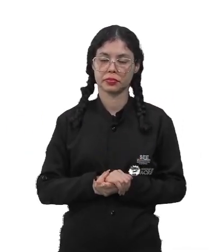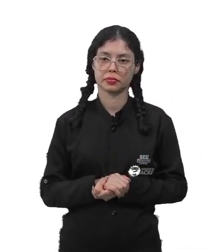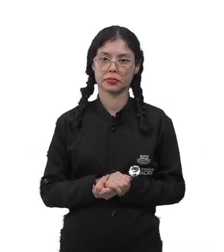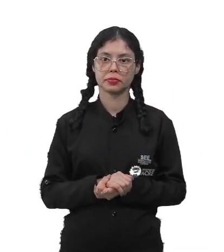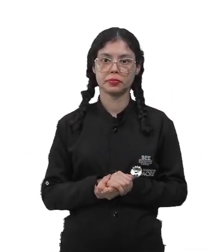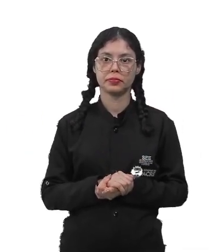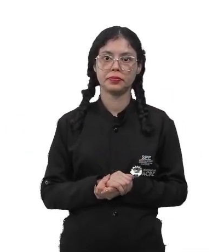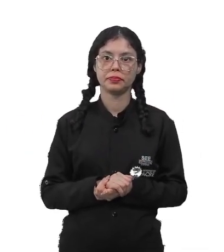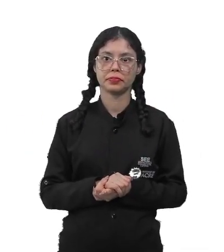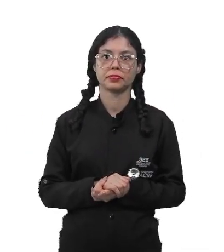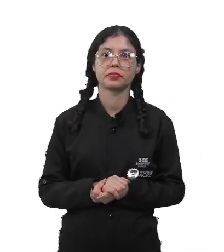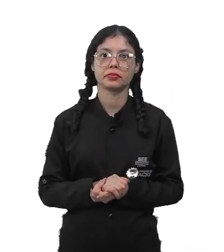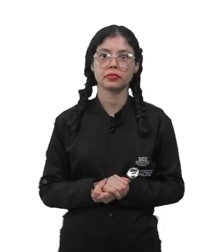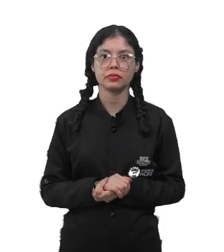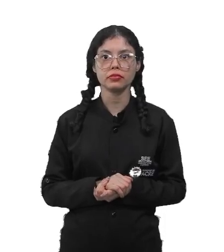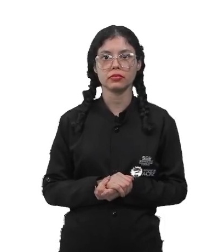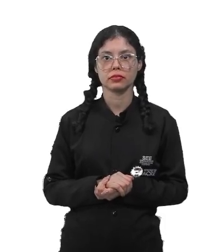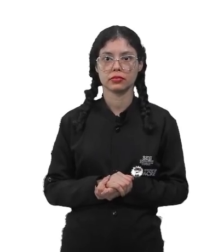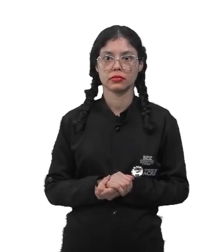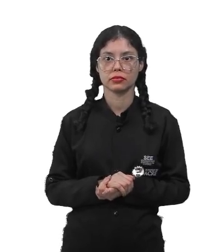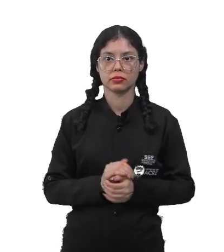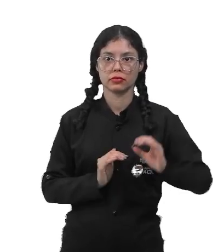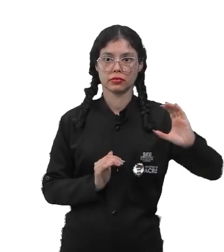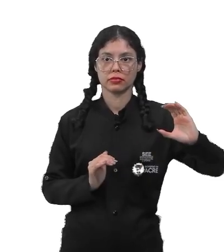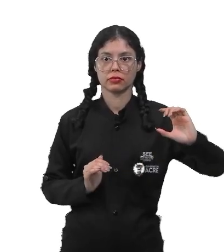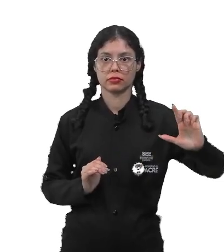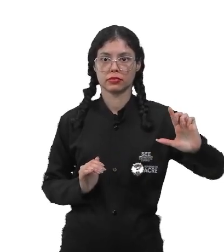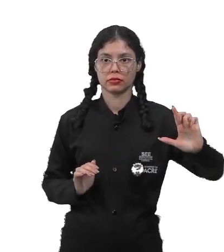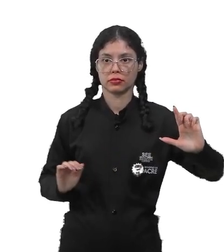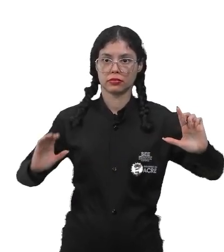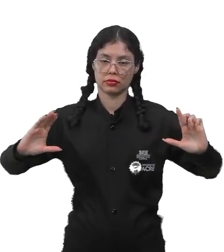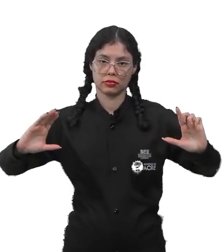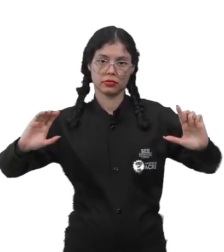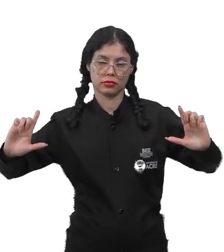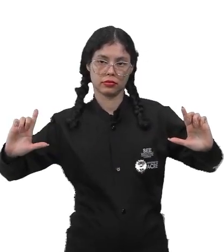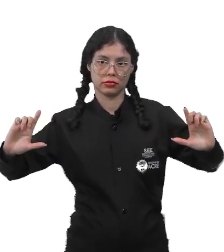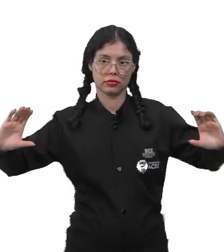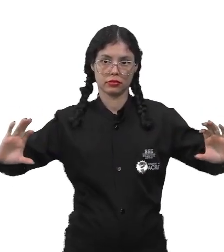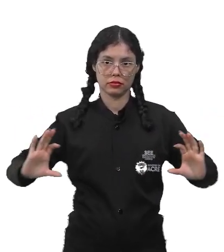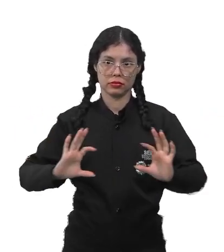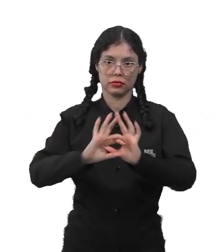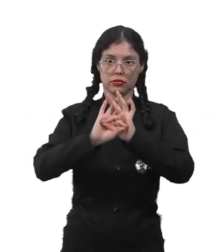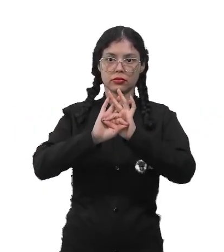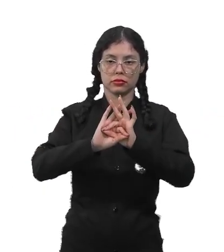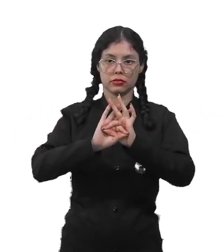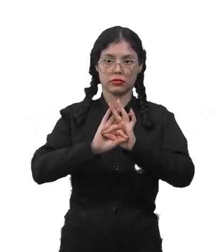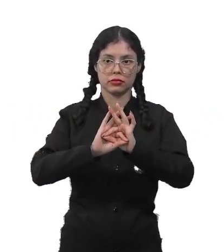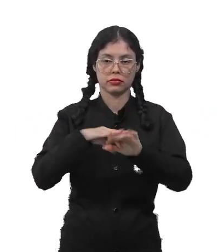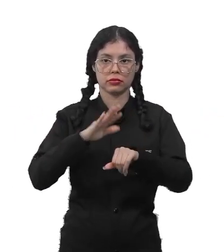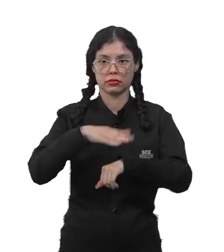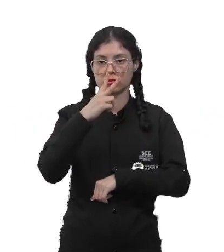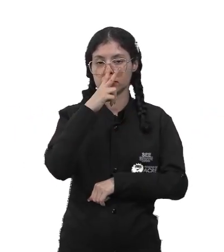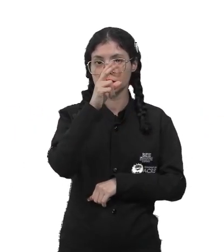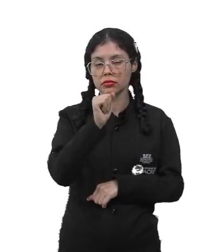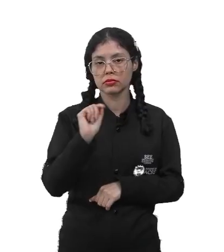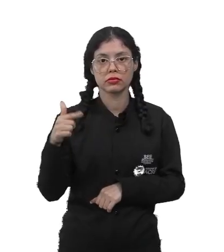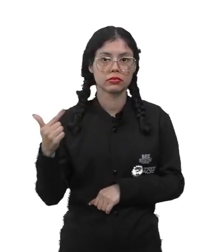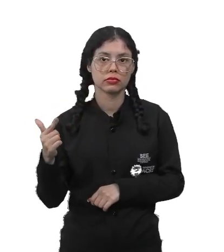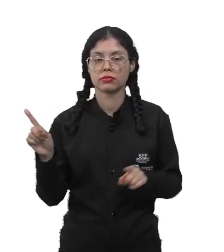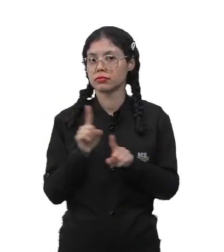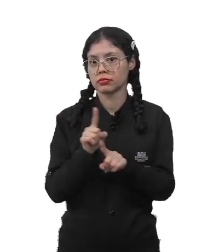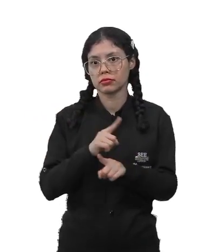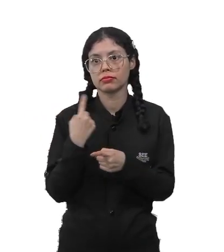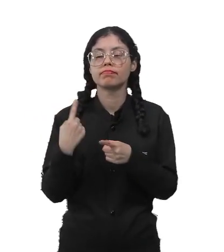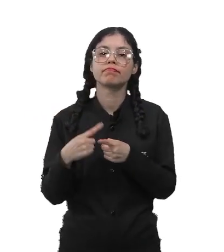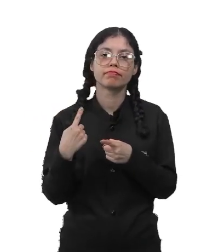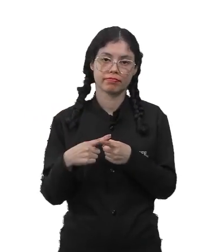Cl2, tá? Ó, tem como dizer que um cloro, ele é mais forte do que o outro? Não,